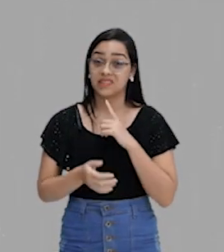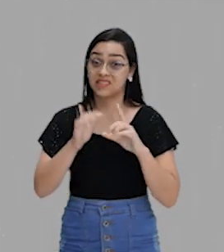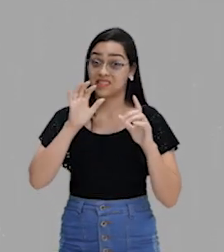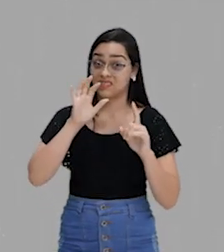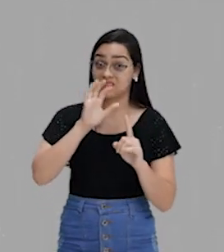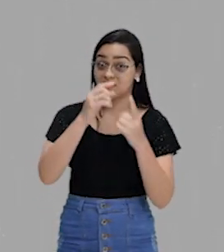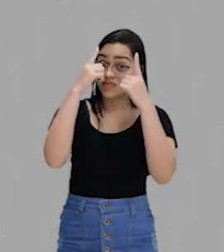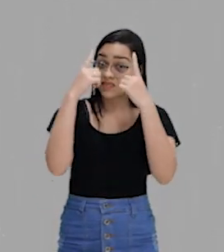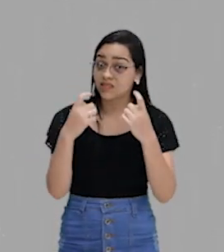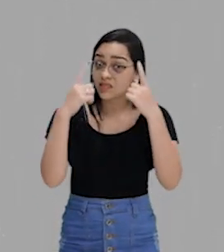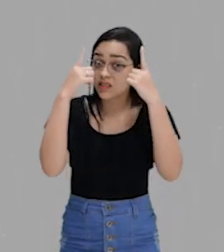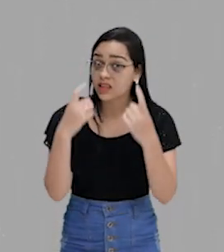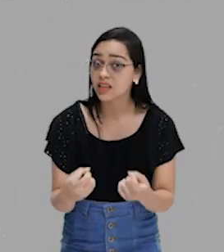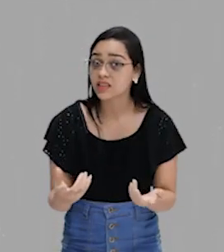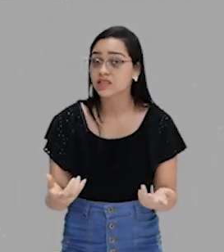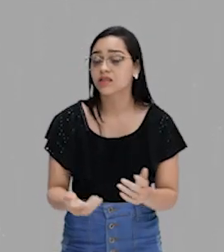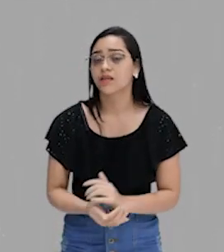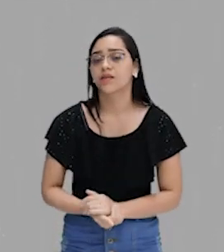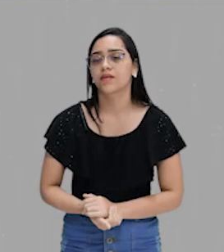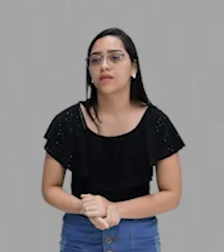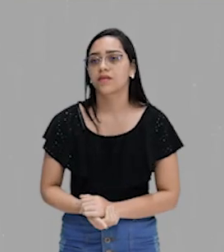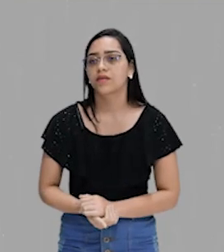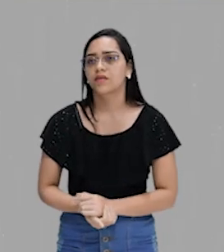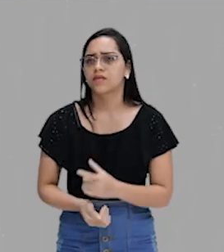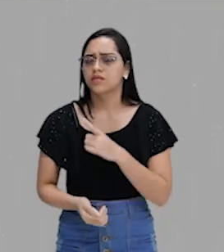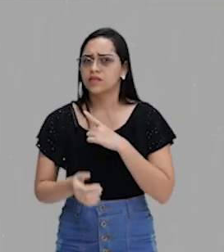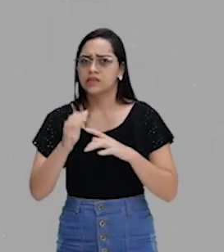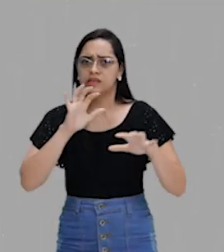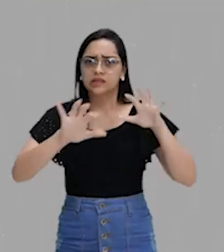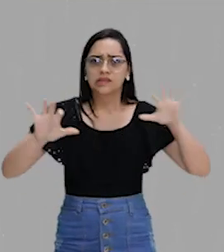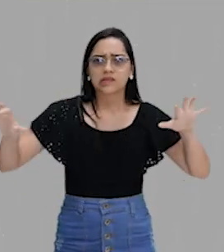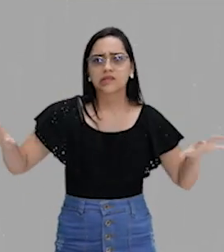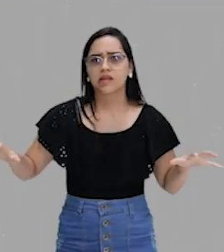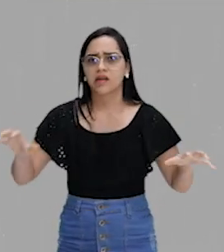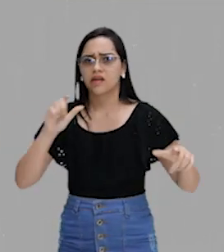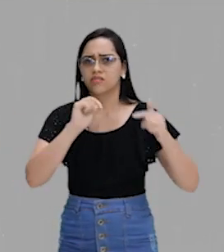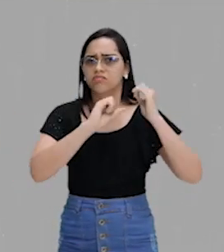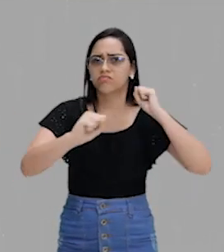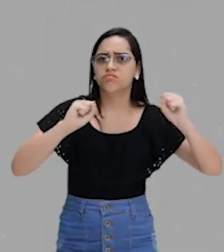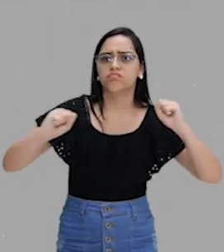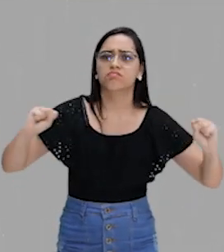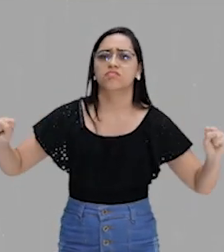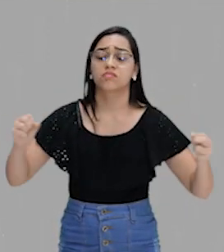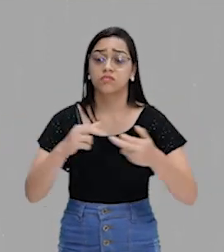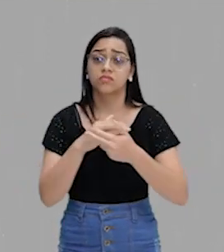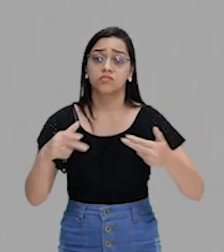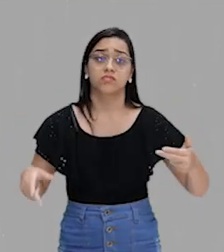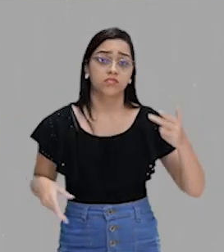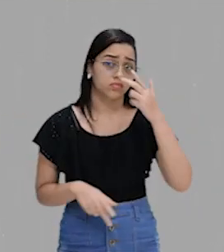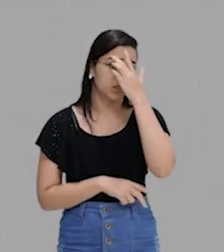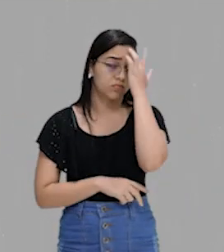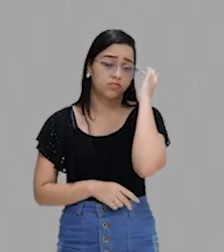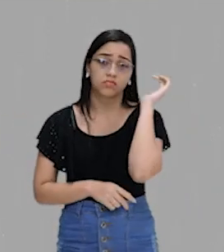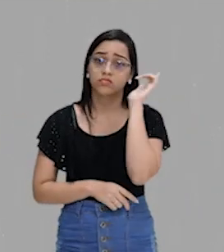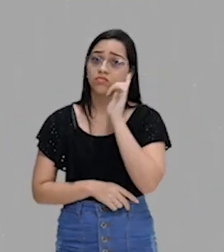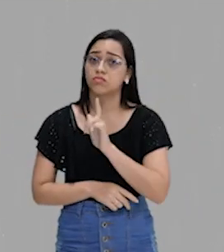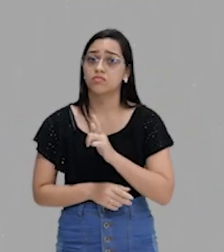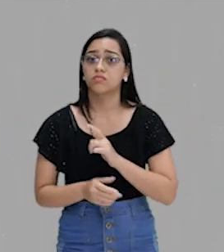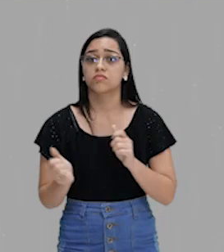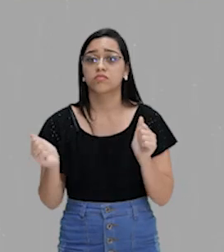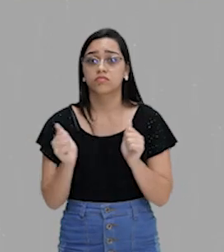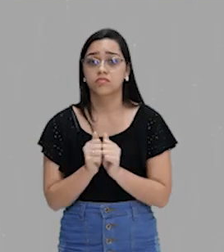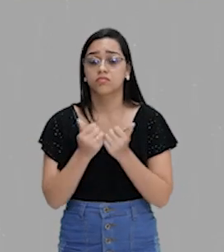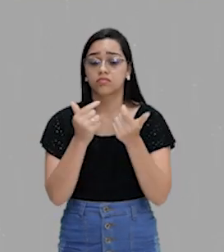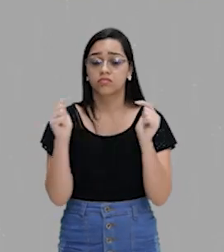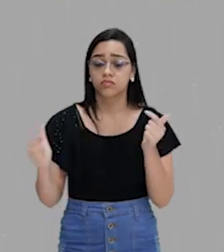Agressividade, violência, ataques. Muitas pessoas não estão conseguindo conviver